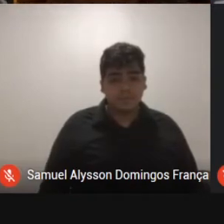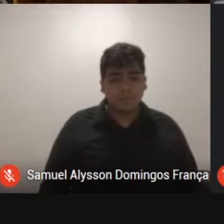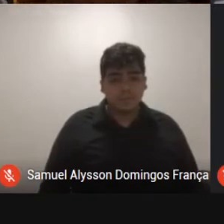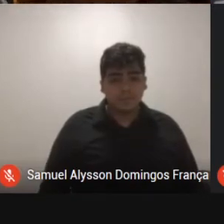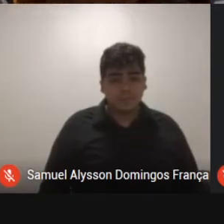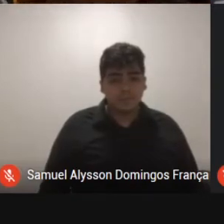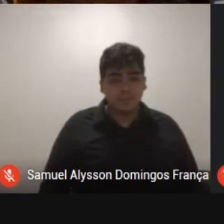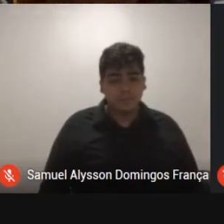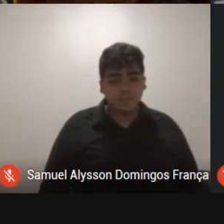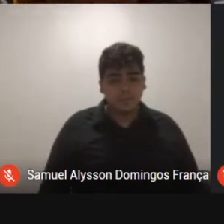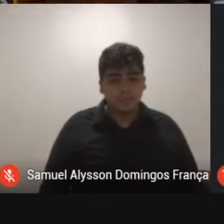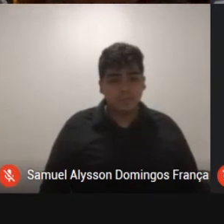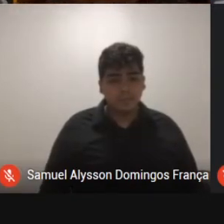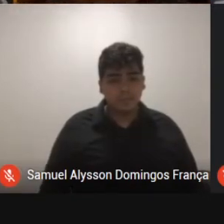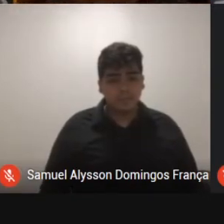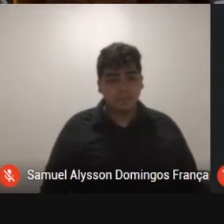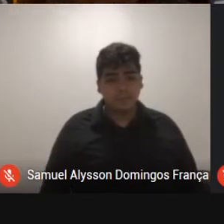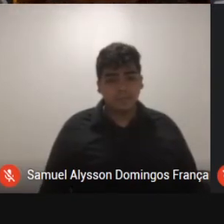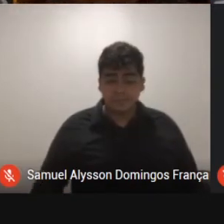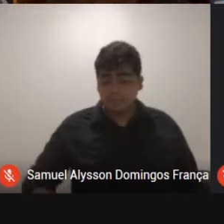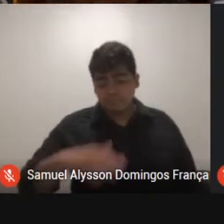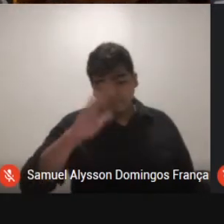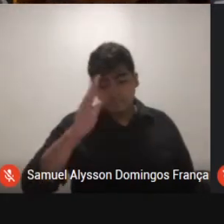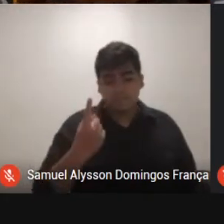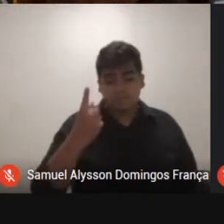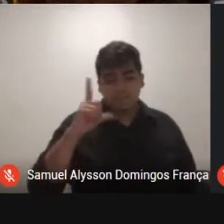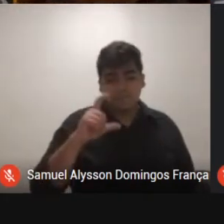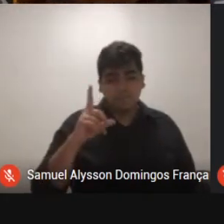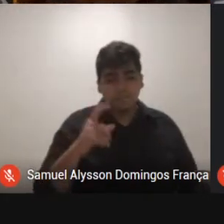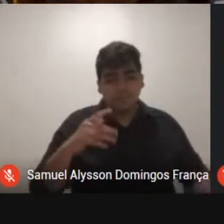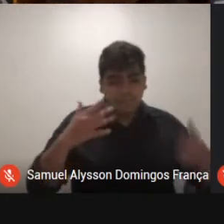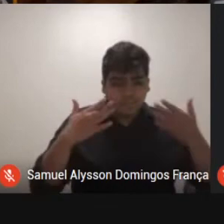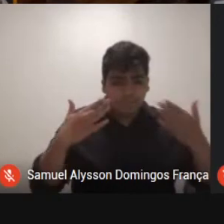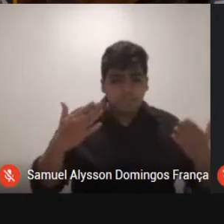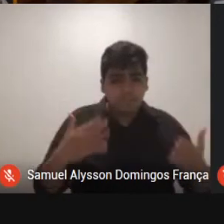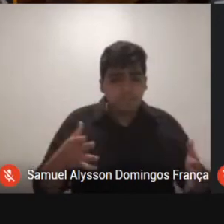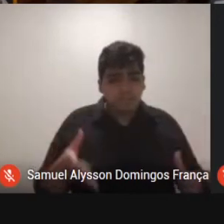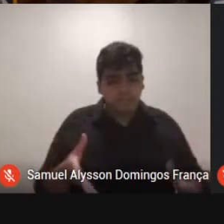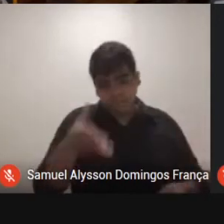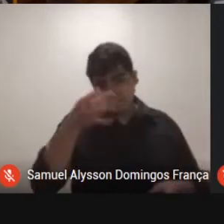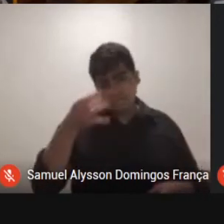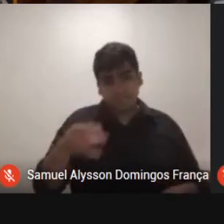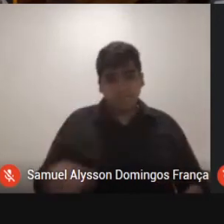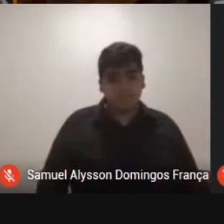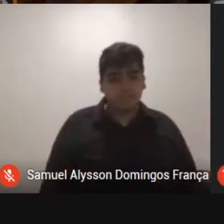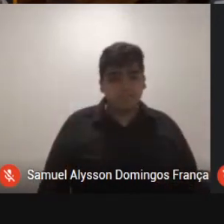Aqui mais uma foto mostrando essa apropriação do parque.